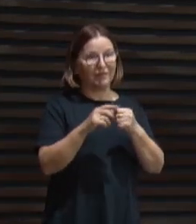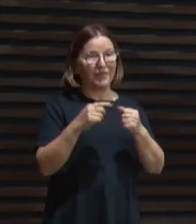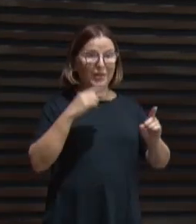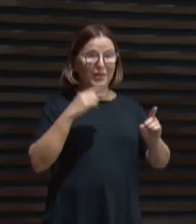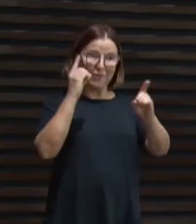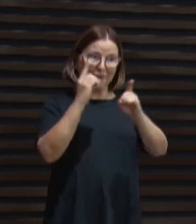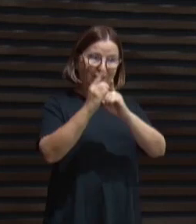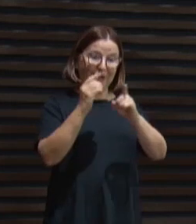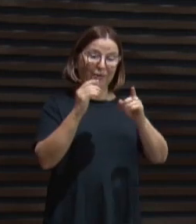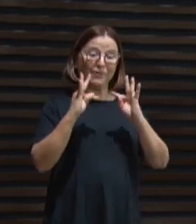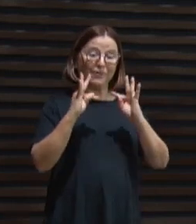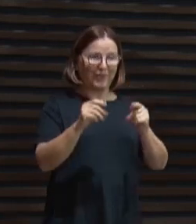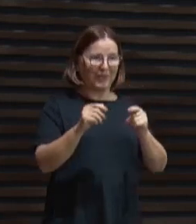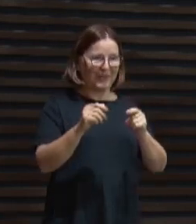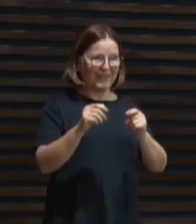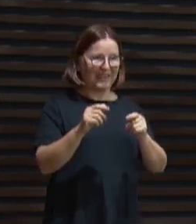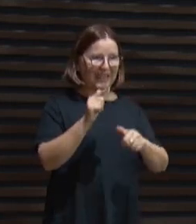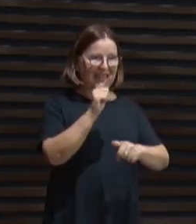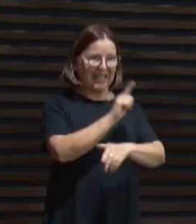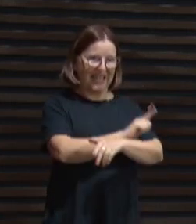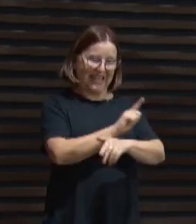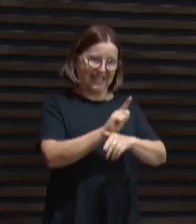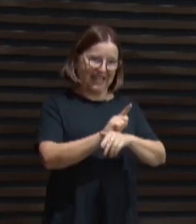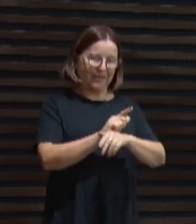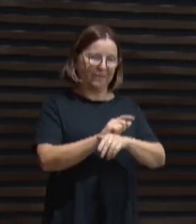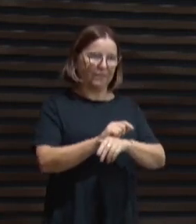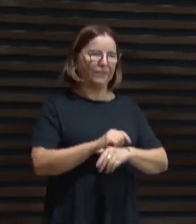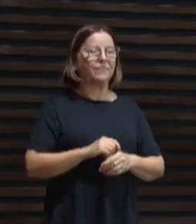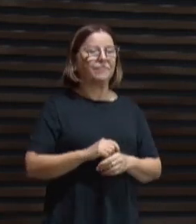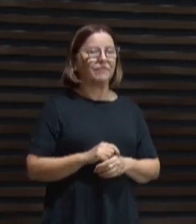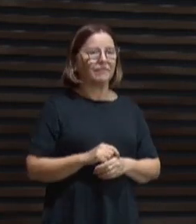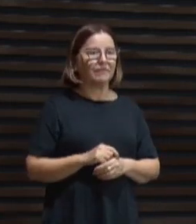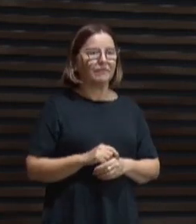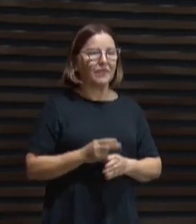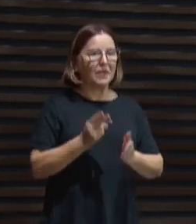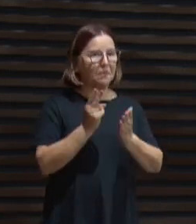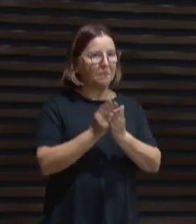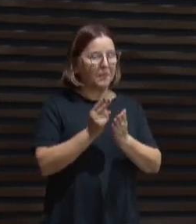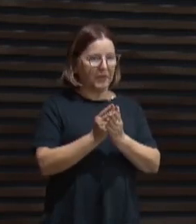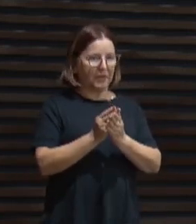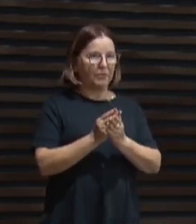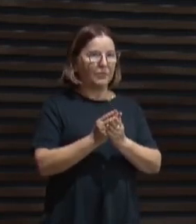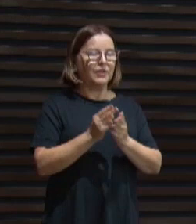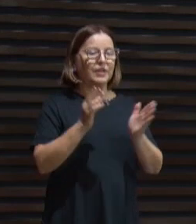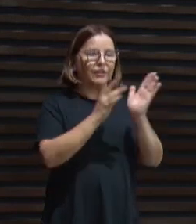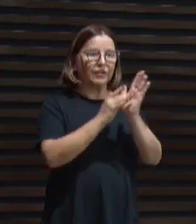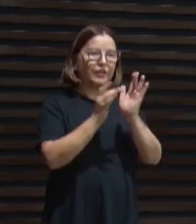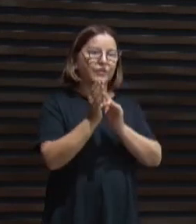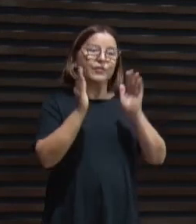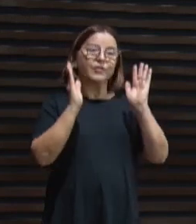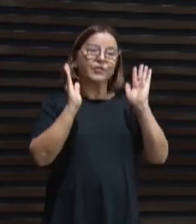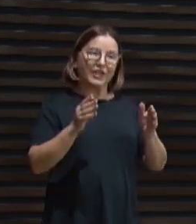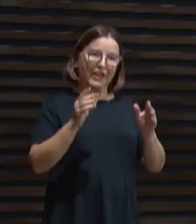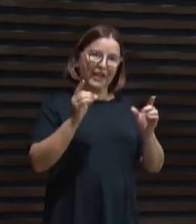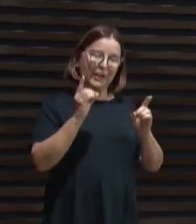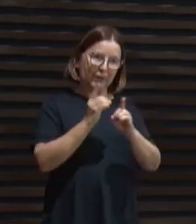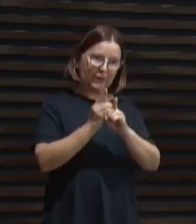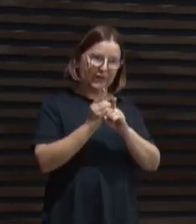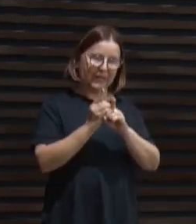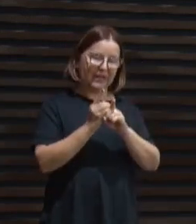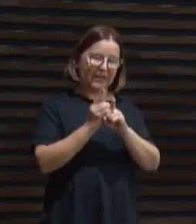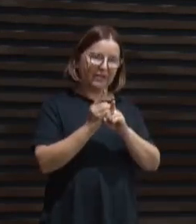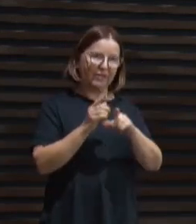Galileia. Ainda que ele tivesse encontrado com eles 2 vezes em Jerusalém, era na Galileia que o